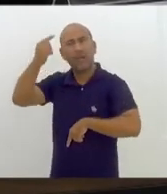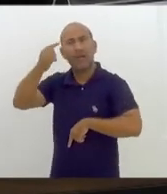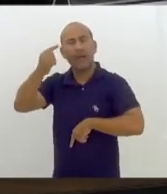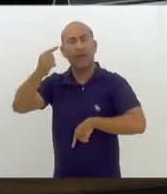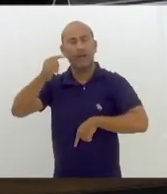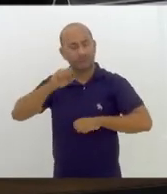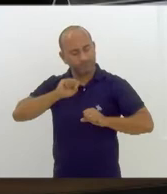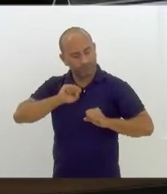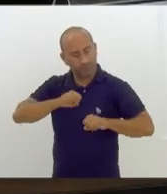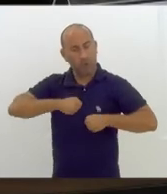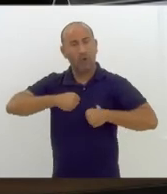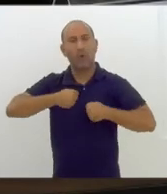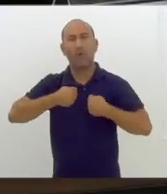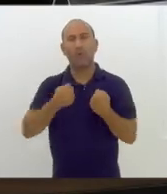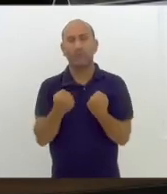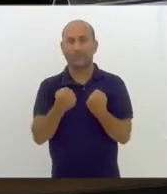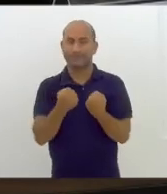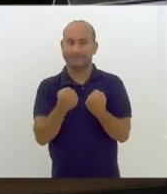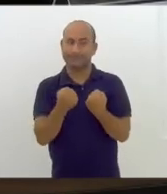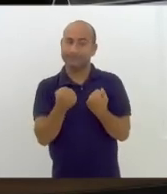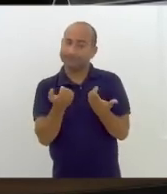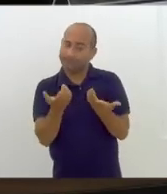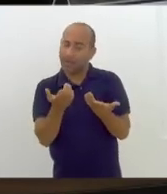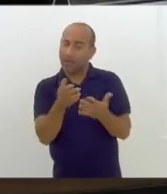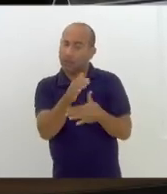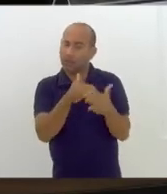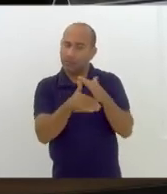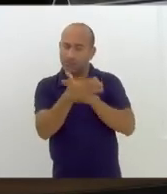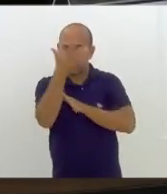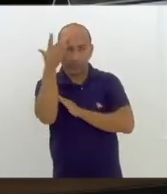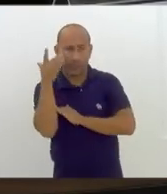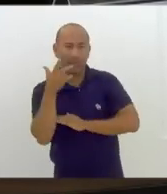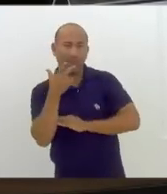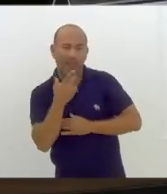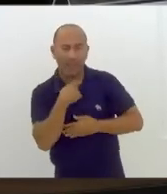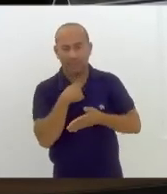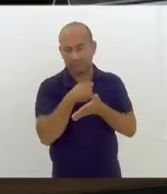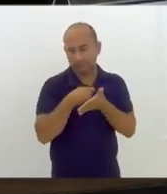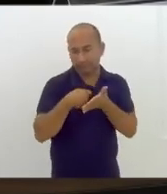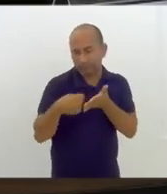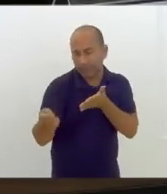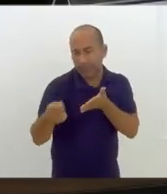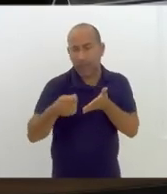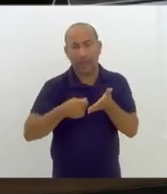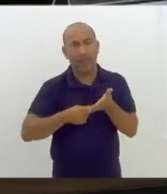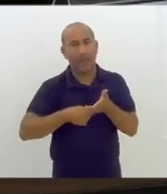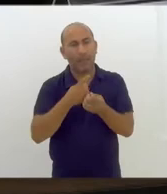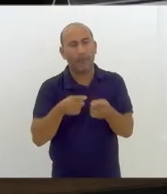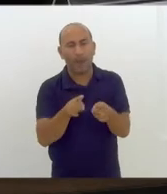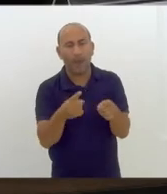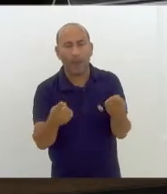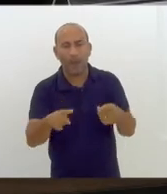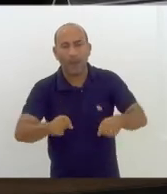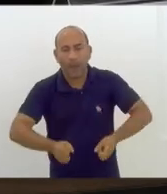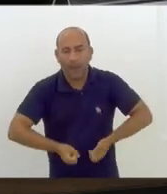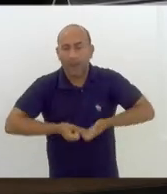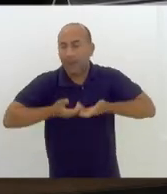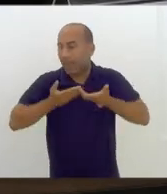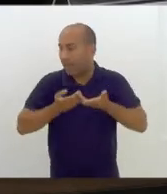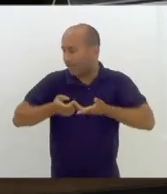sua energia. Nem todo mundo dirige documentário, escreve música e poesia. Ele é um